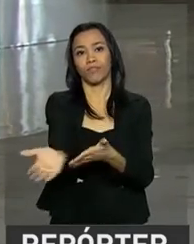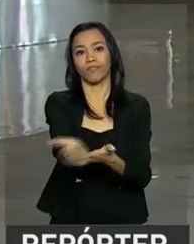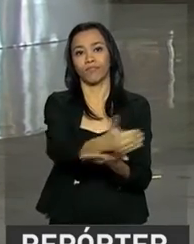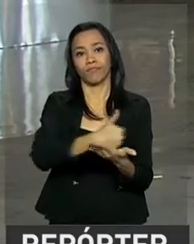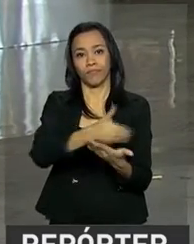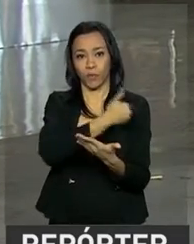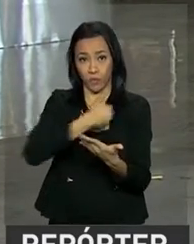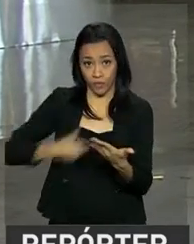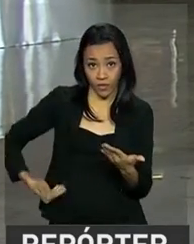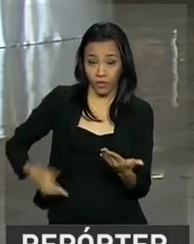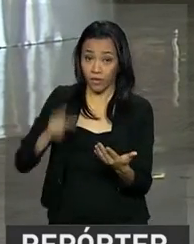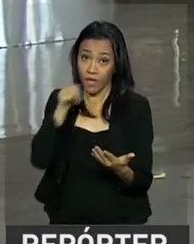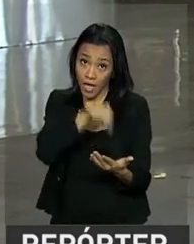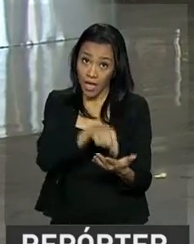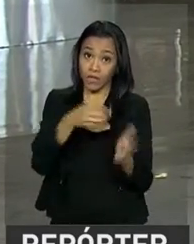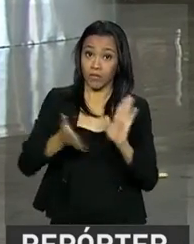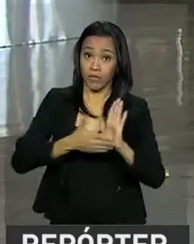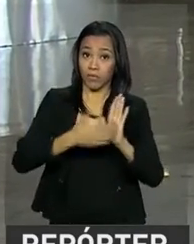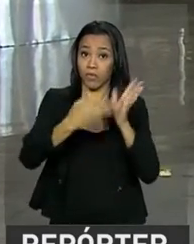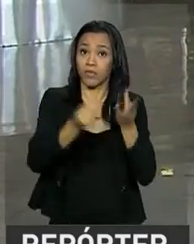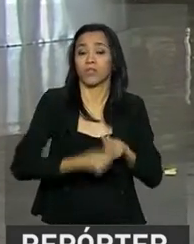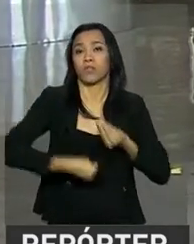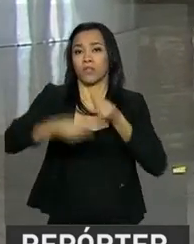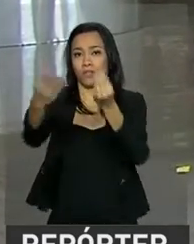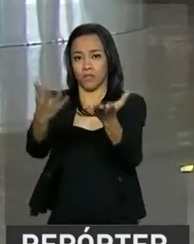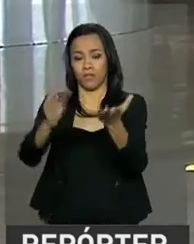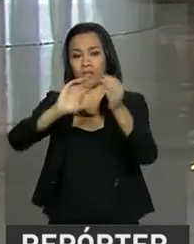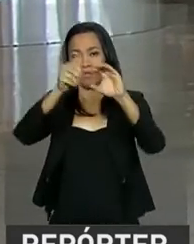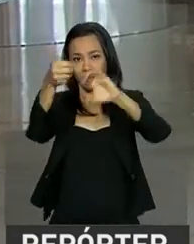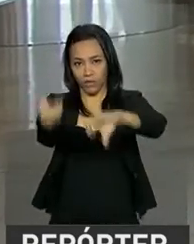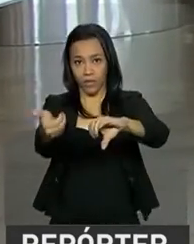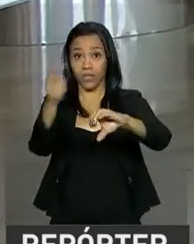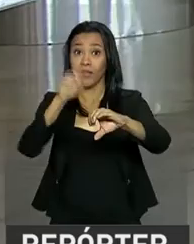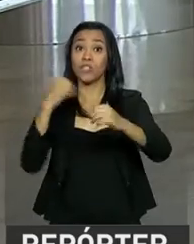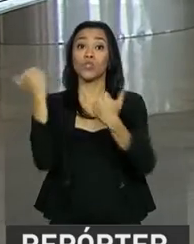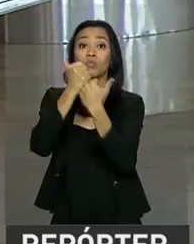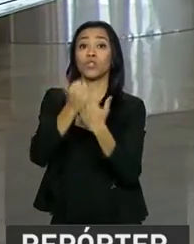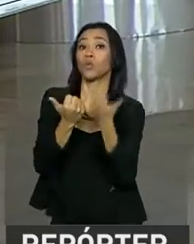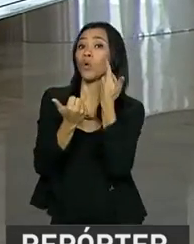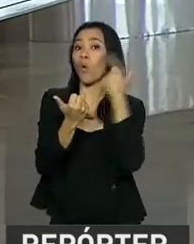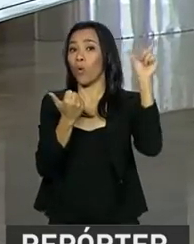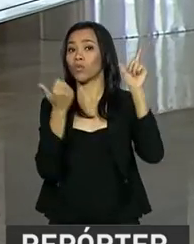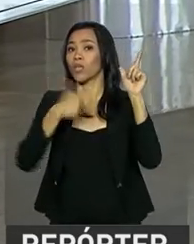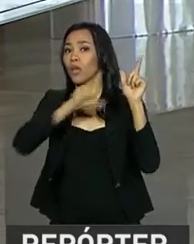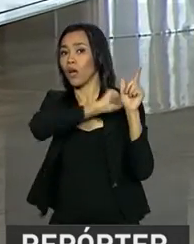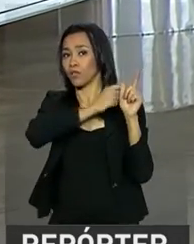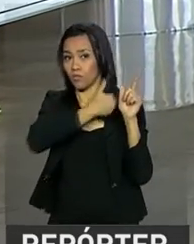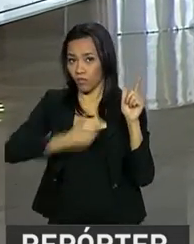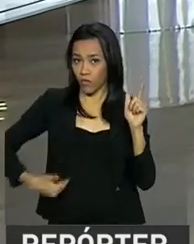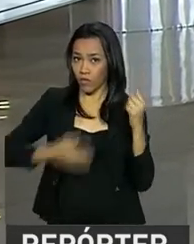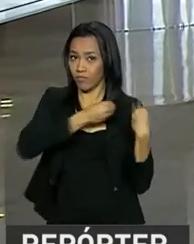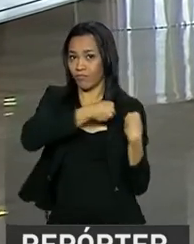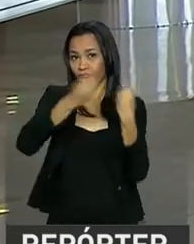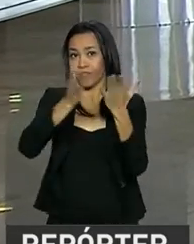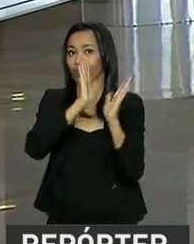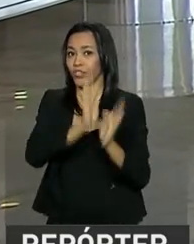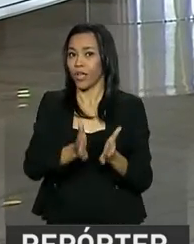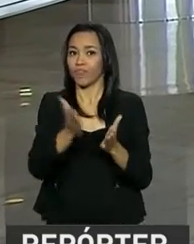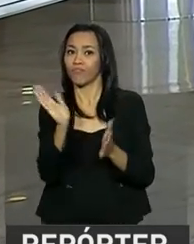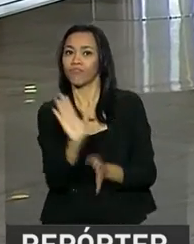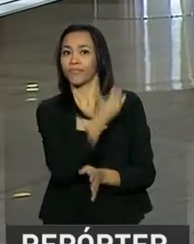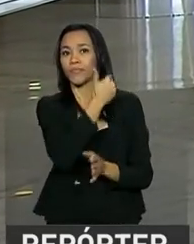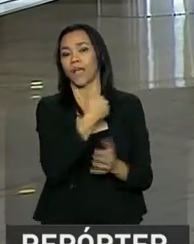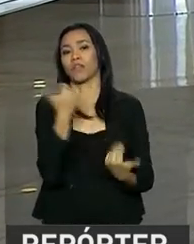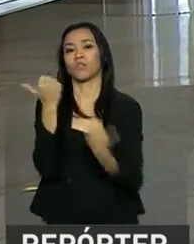fiscal que vai ser entregue ao congresso nacional vai substituir a que foi enviada em abril pelo governo da presidente afastada dilma rousseff e que